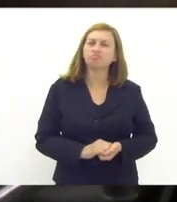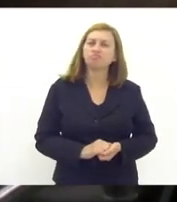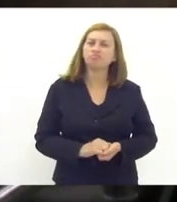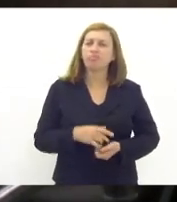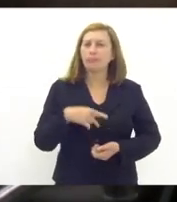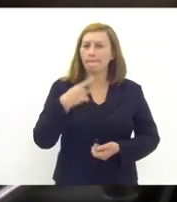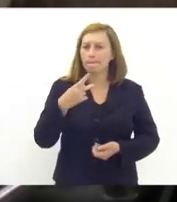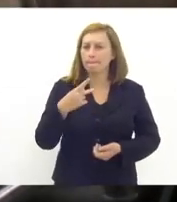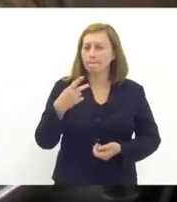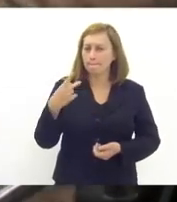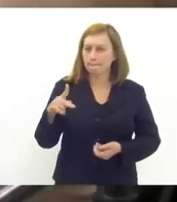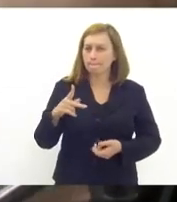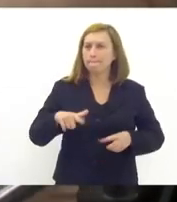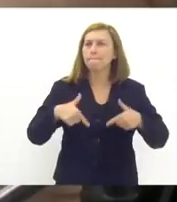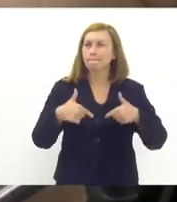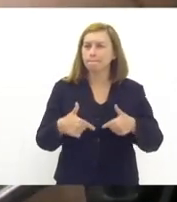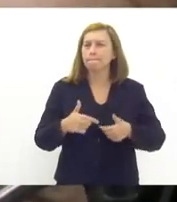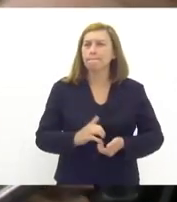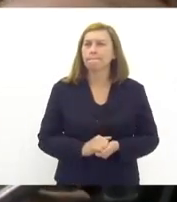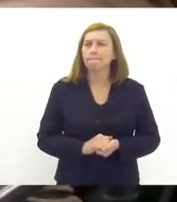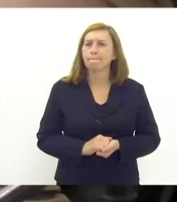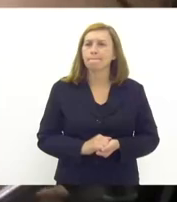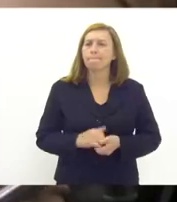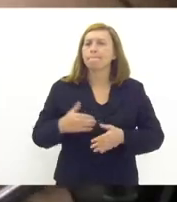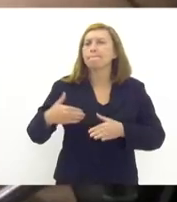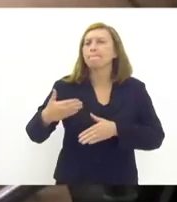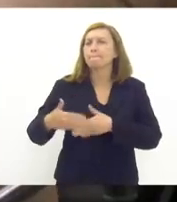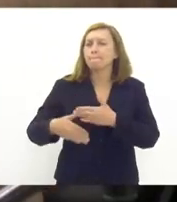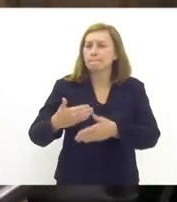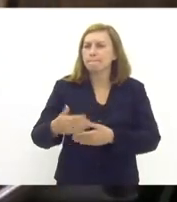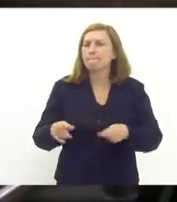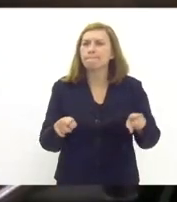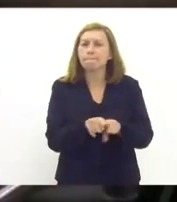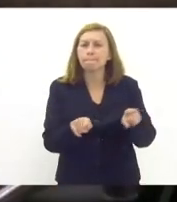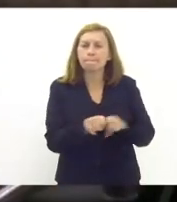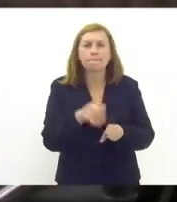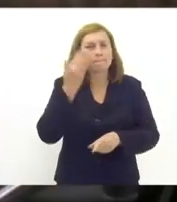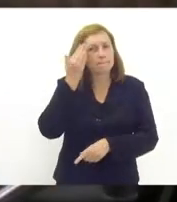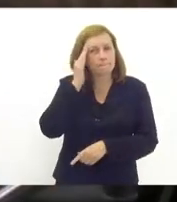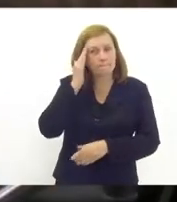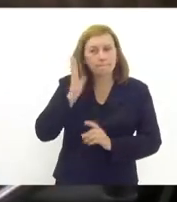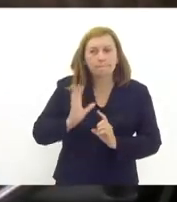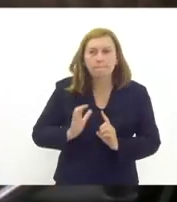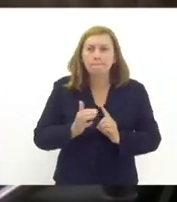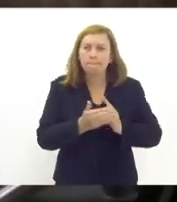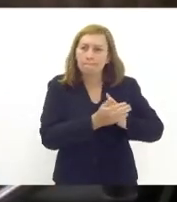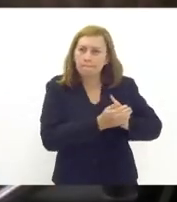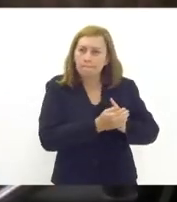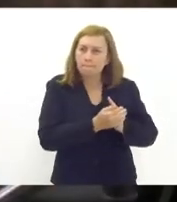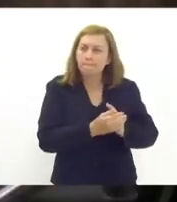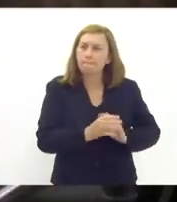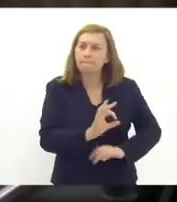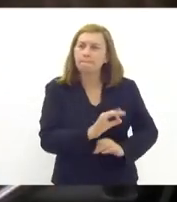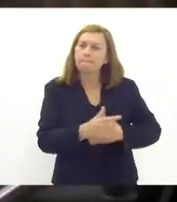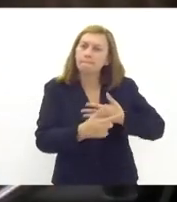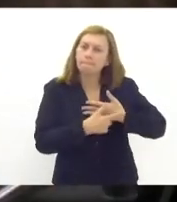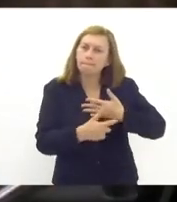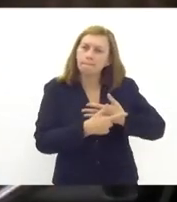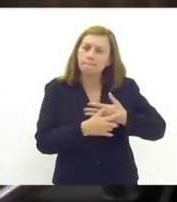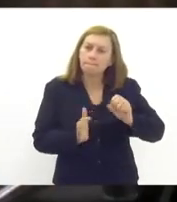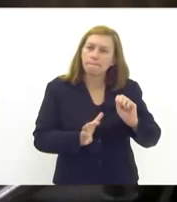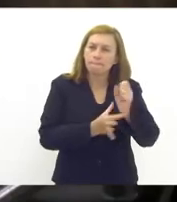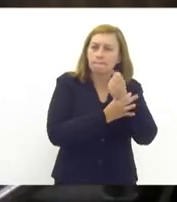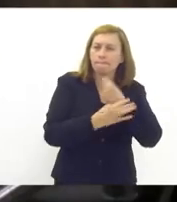sua fala e na sua atuação, um processo também de compreensão e acolhimento do papel das forças de